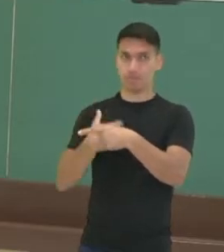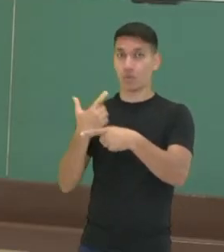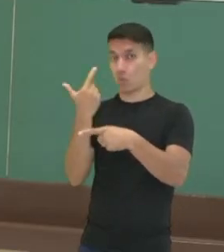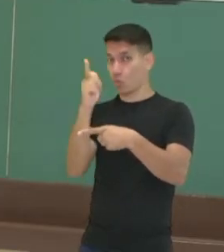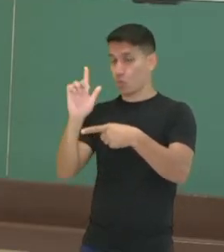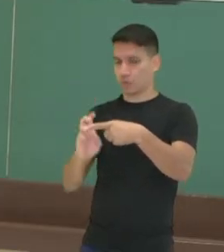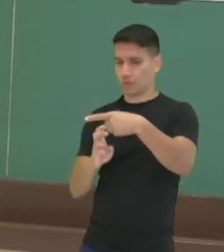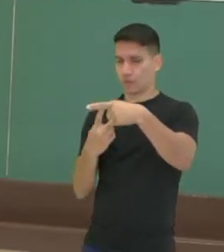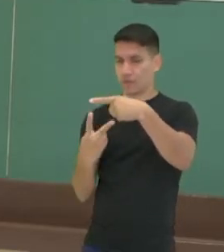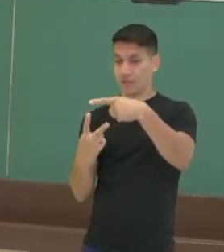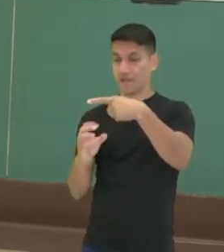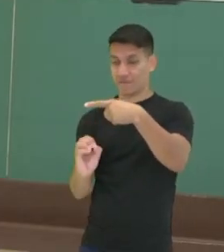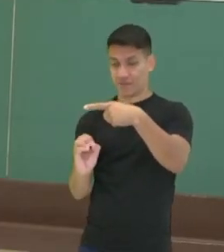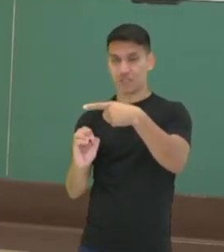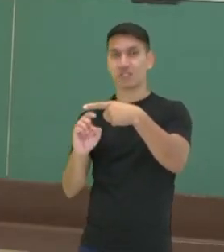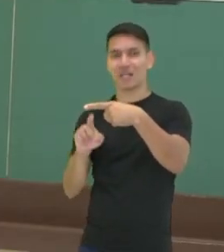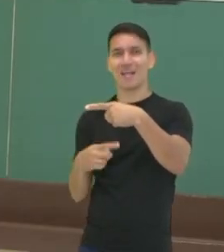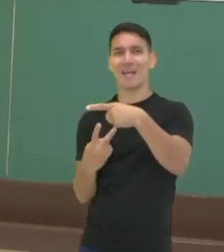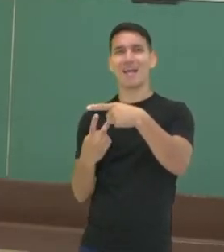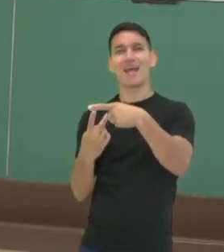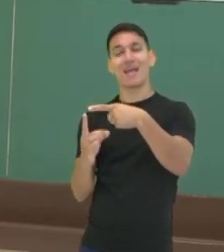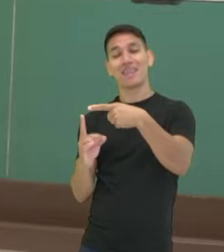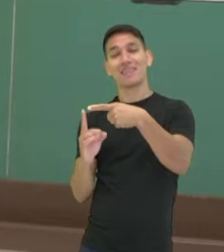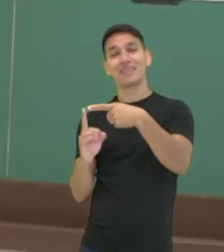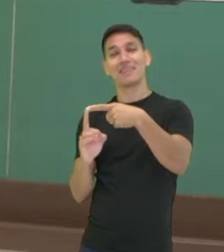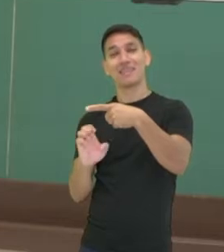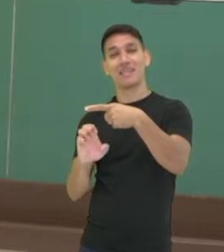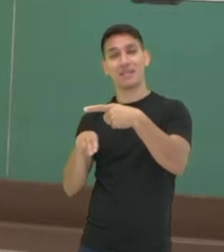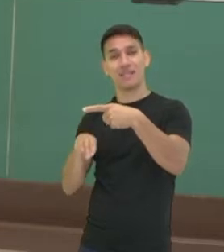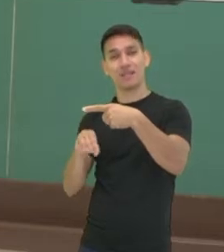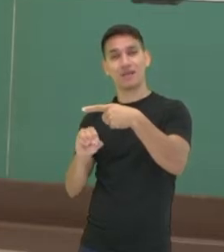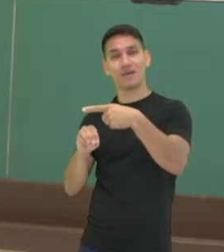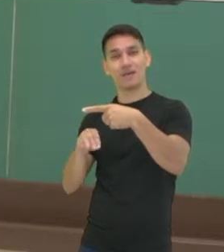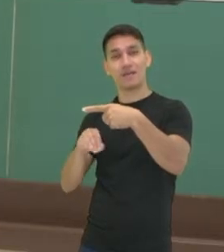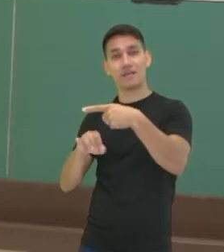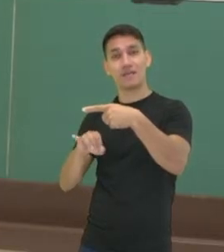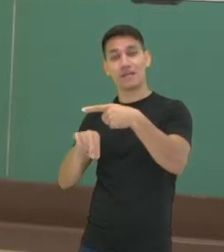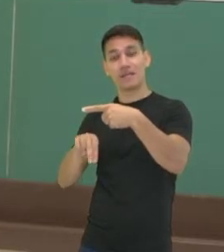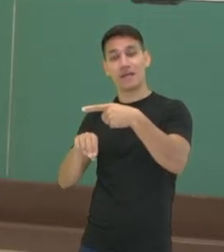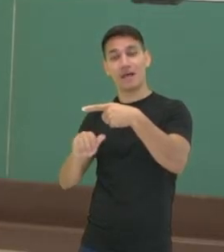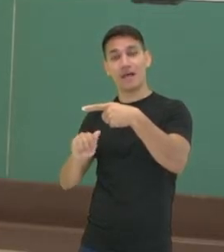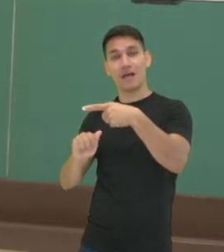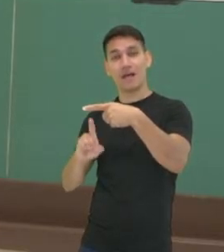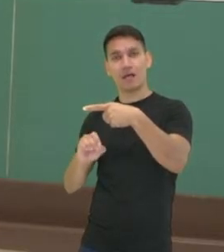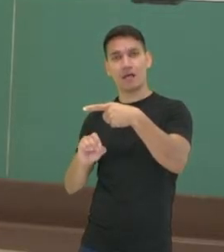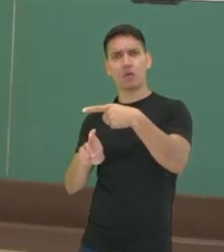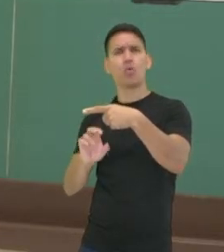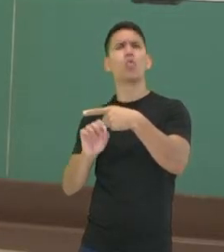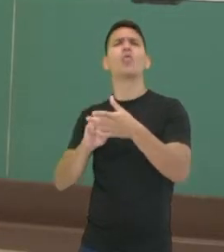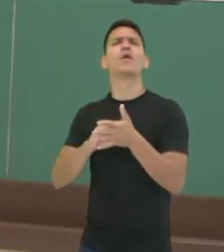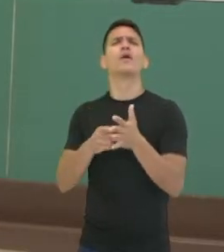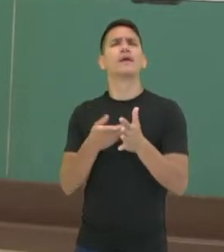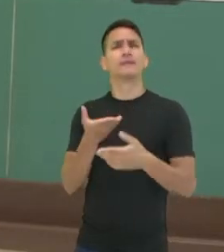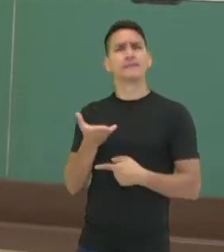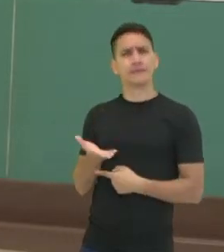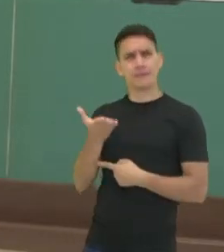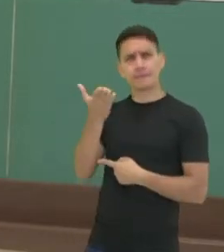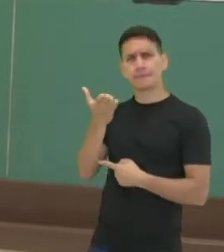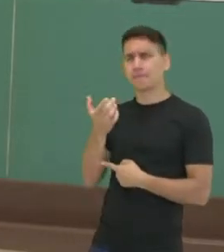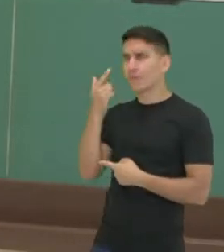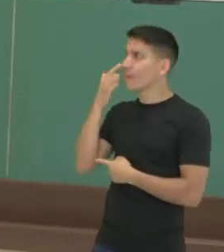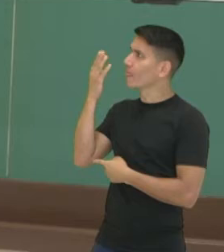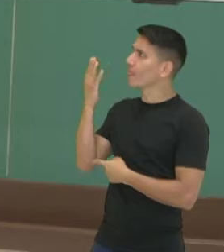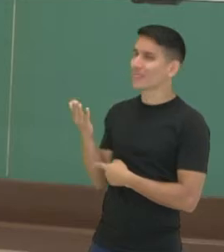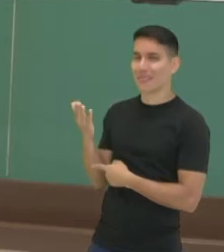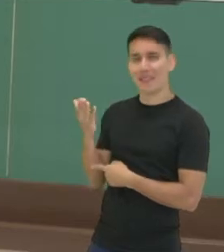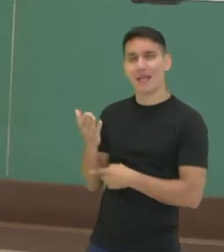20, que a gente chama de denominador, que é aquele númerozinho que está embaixo. Então, o que será que quer dizer essa divisão, né? Que a gente lê ali, né? 5